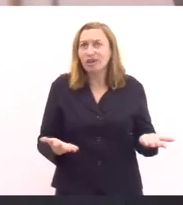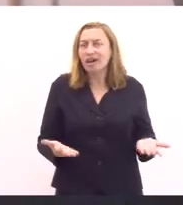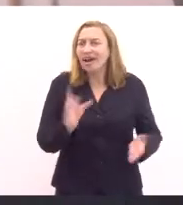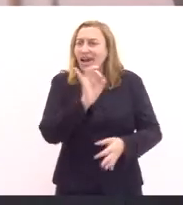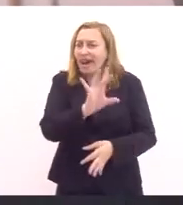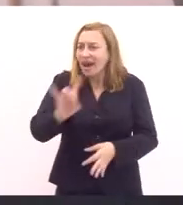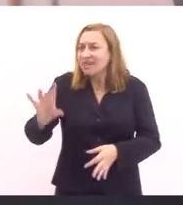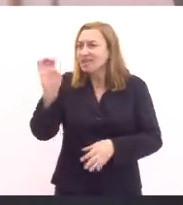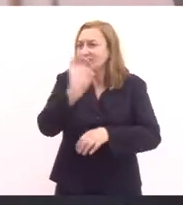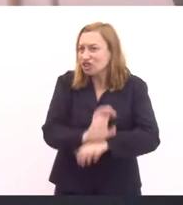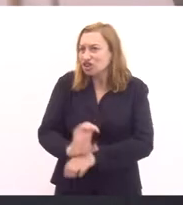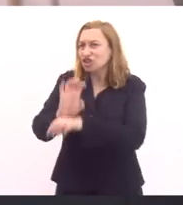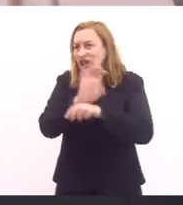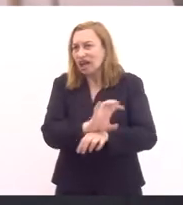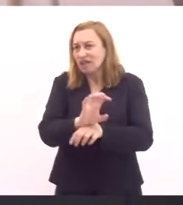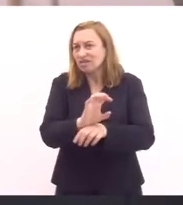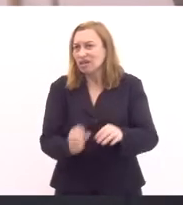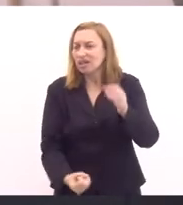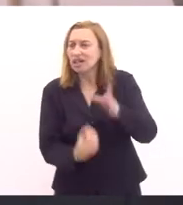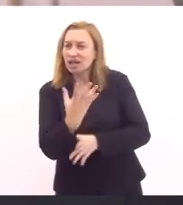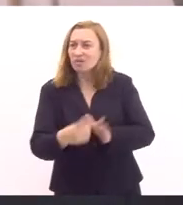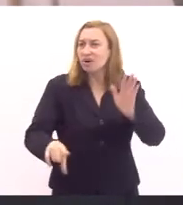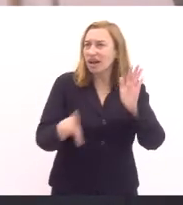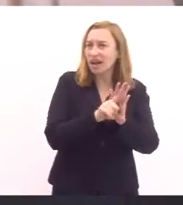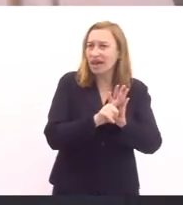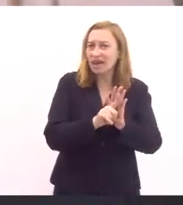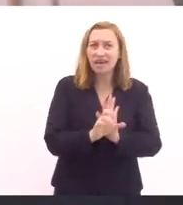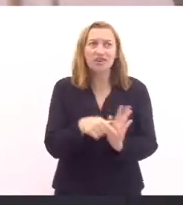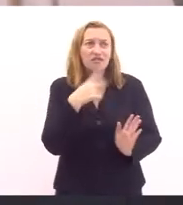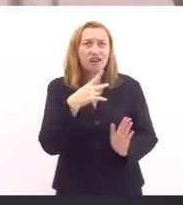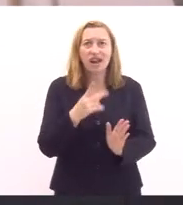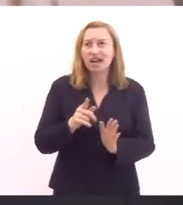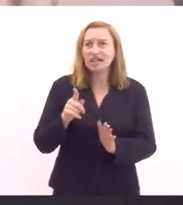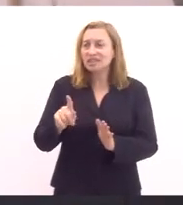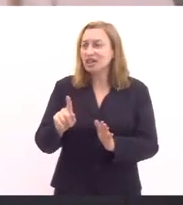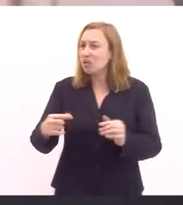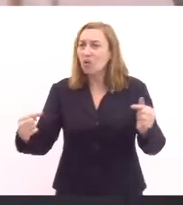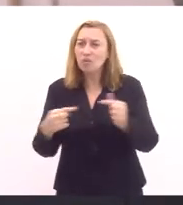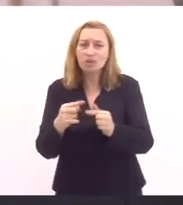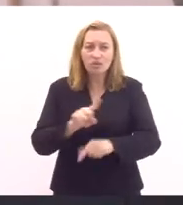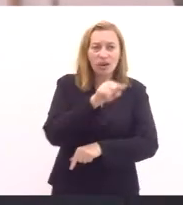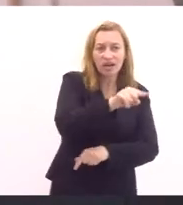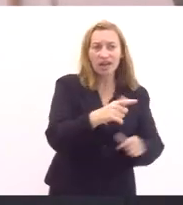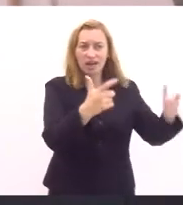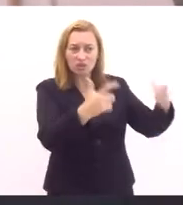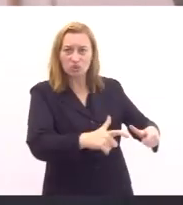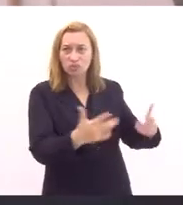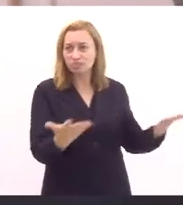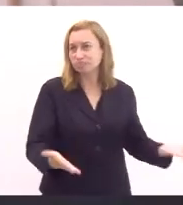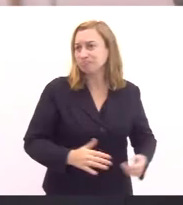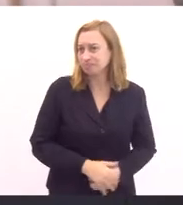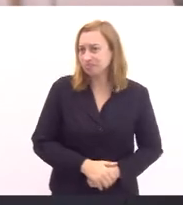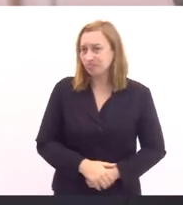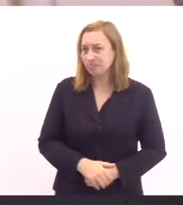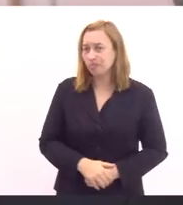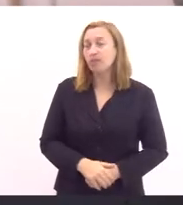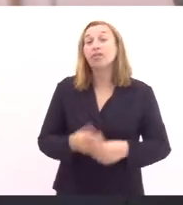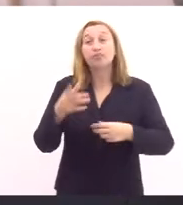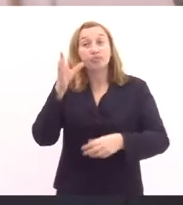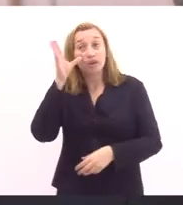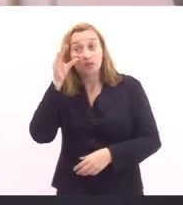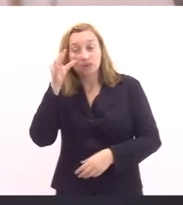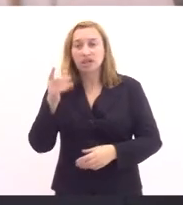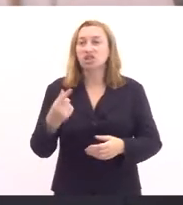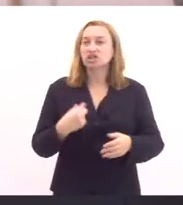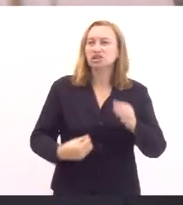cada corporação de ofício fala que ela não se aplica Aquele caso específico isso me lembra um caso curioso